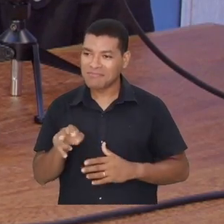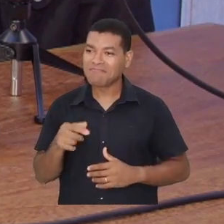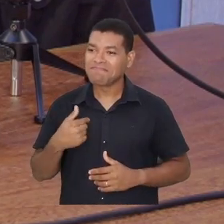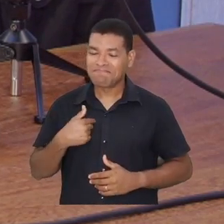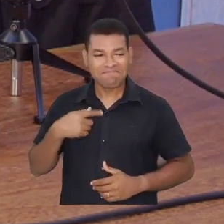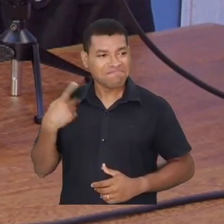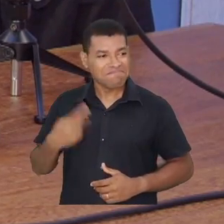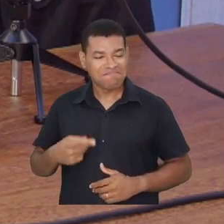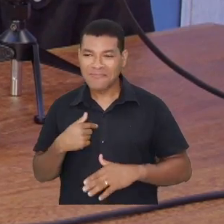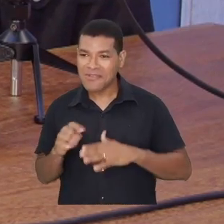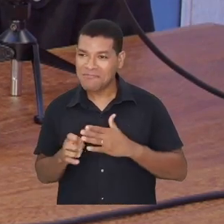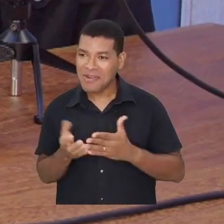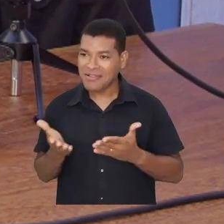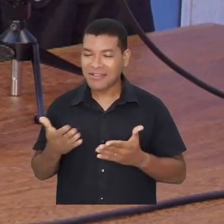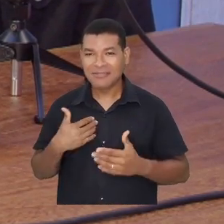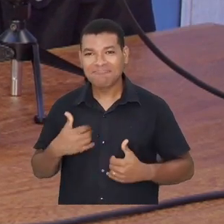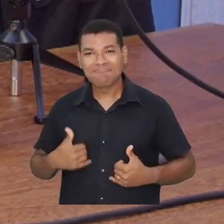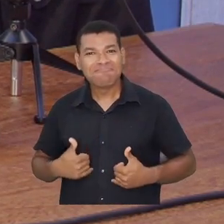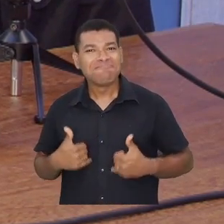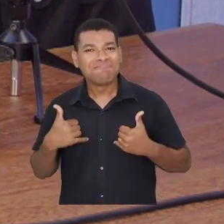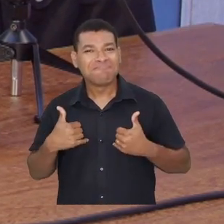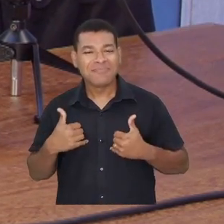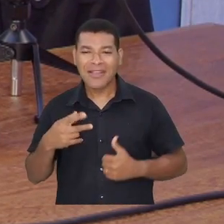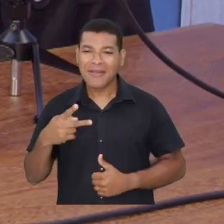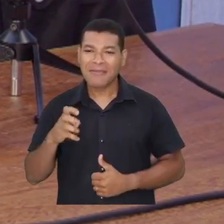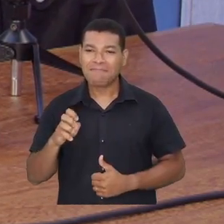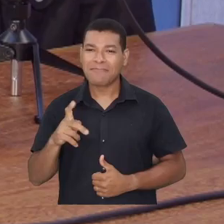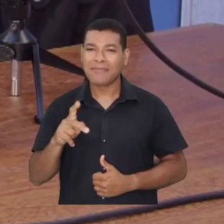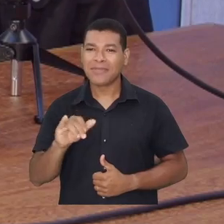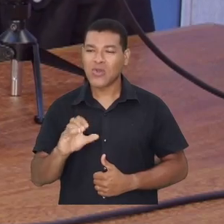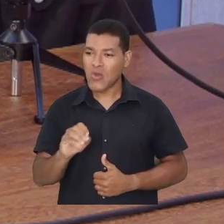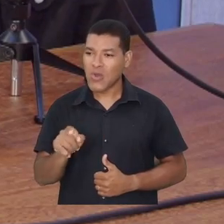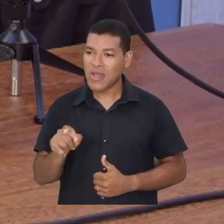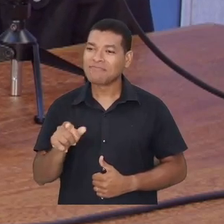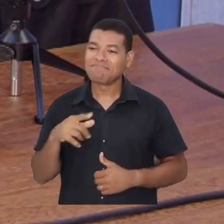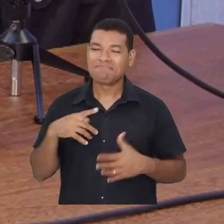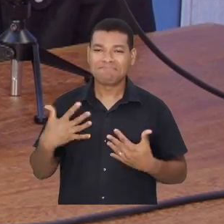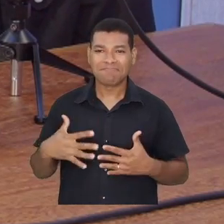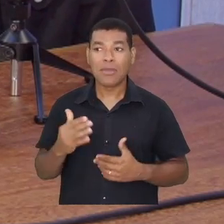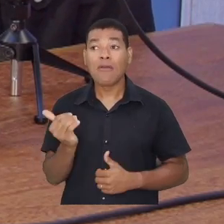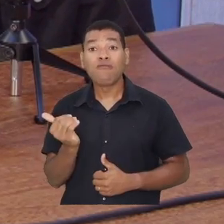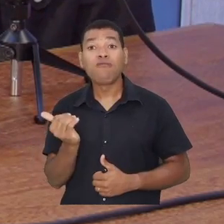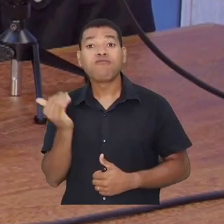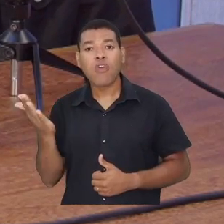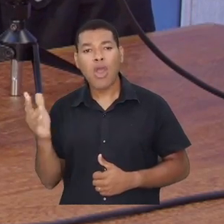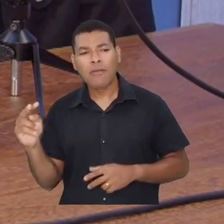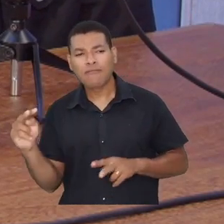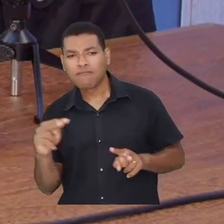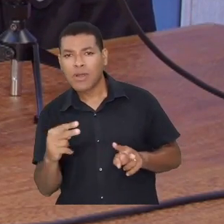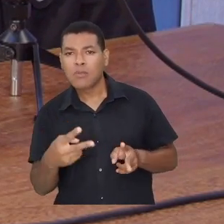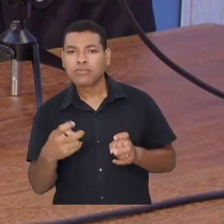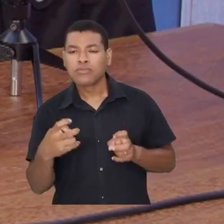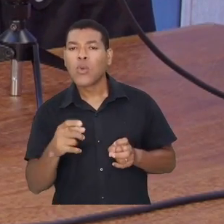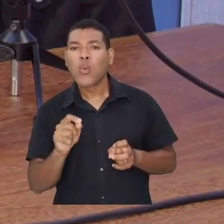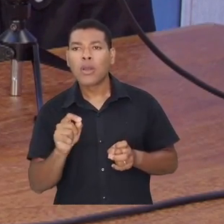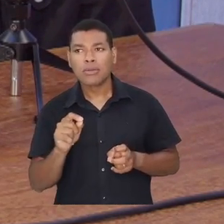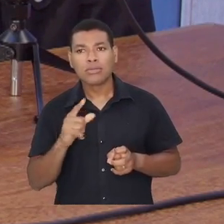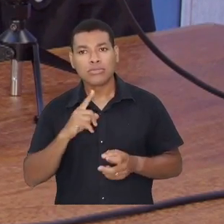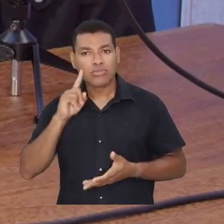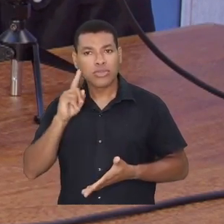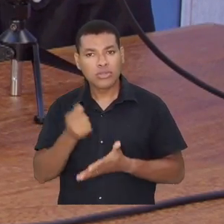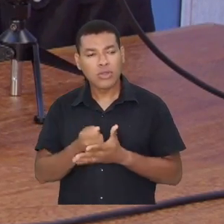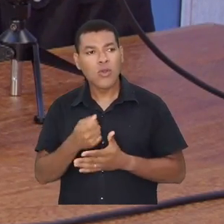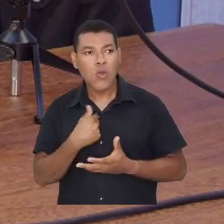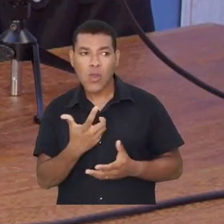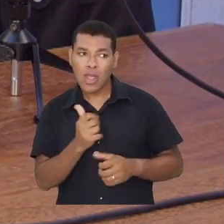faço parte disso, que legal que a PepsiCo está olhando para isso. E para quem está fora, é um fator de decisão para